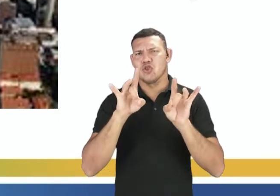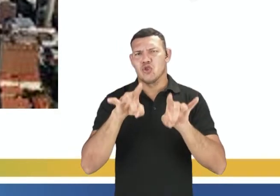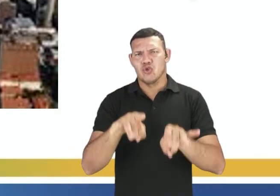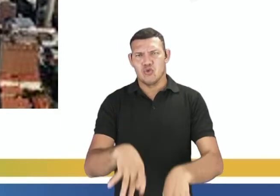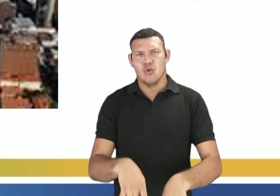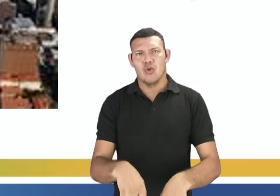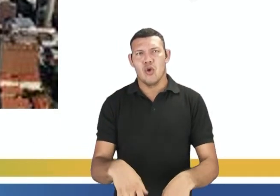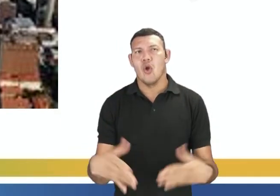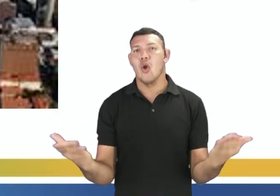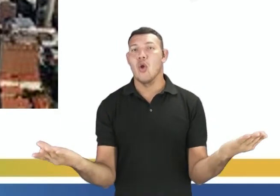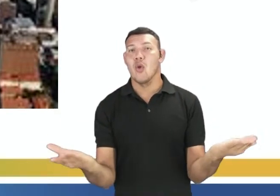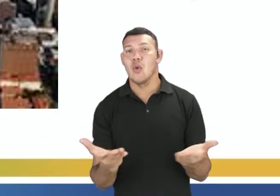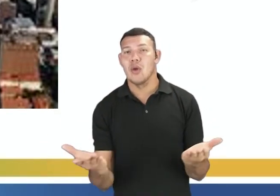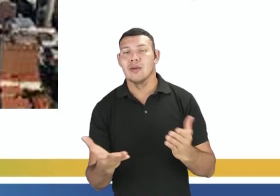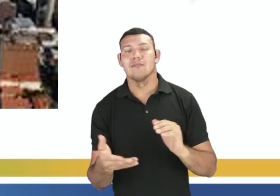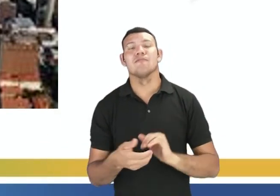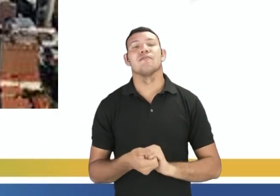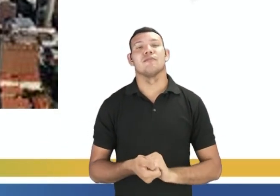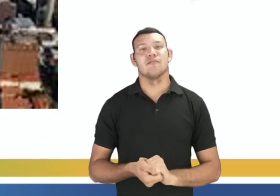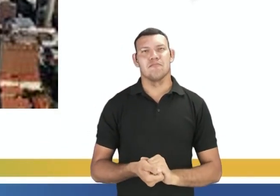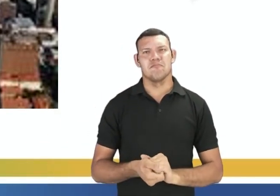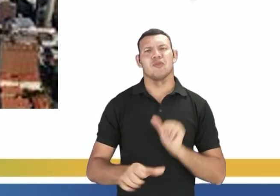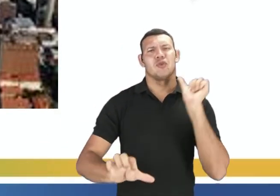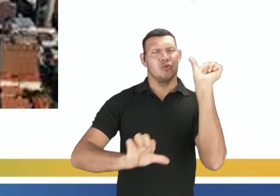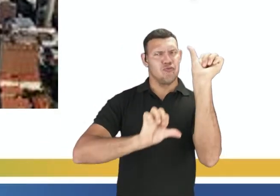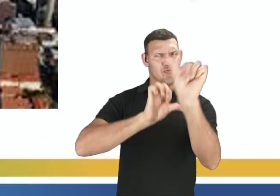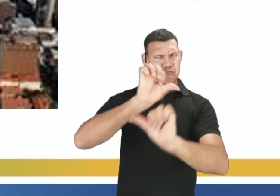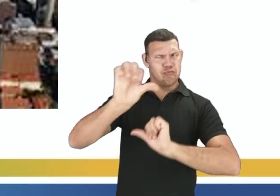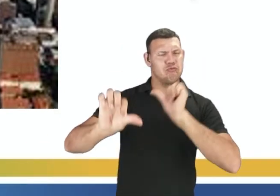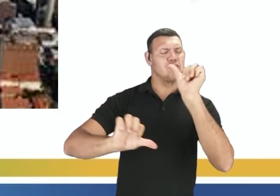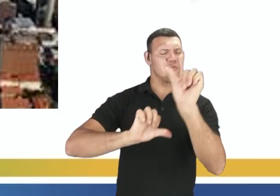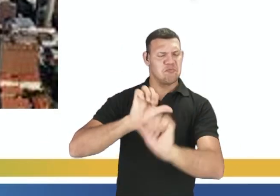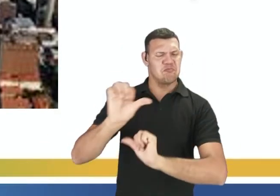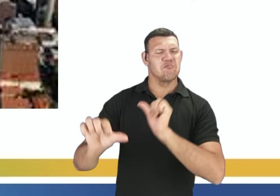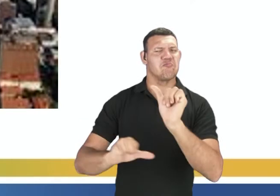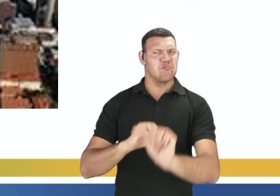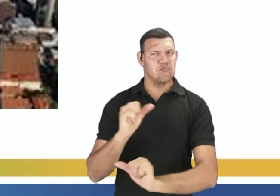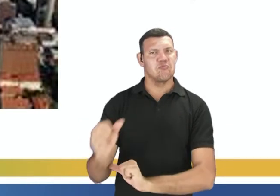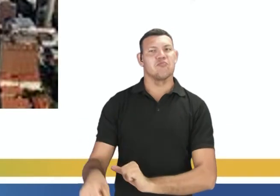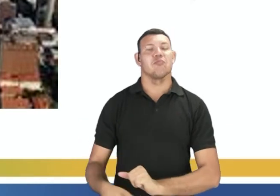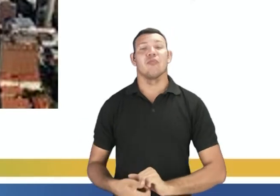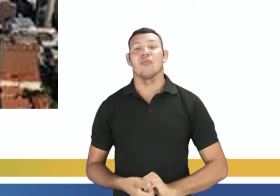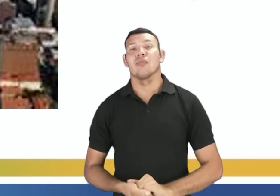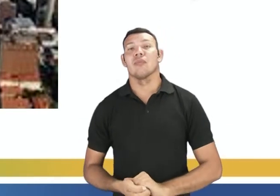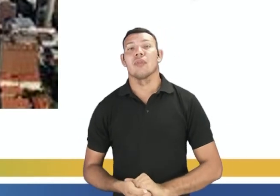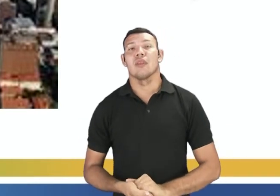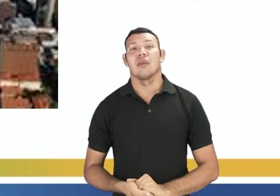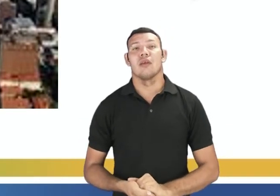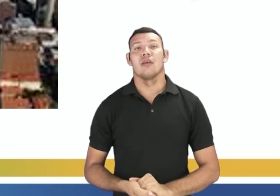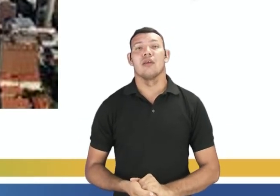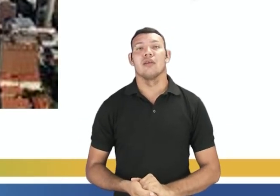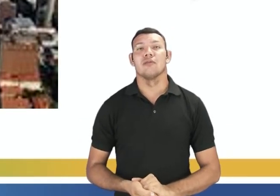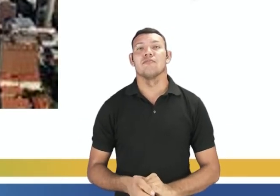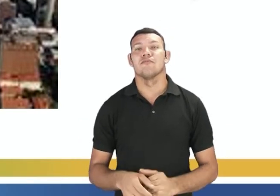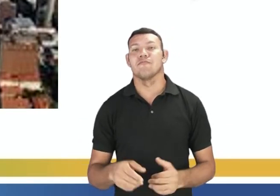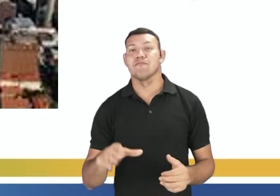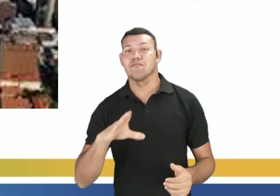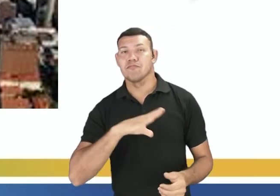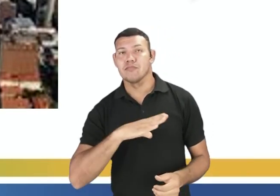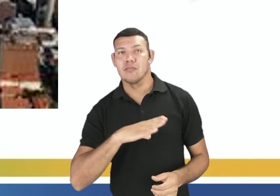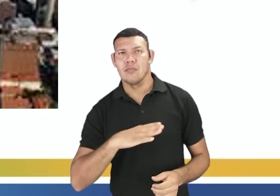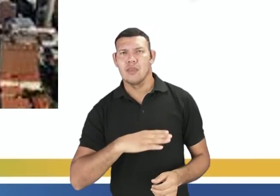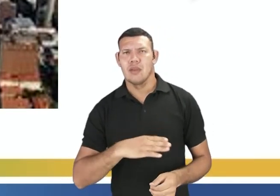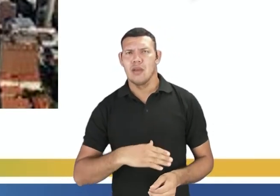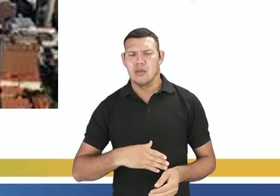a imagem atual, vimos que ela foi bastante transformada ou modificada. Ou seja, eu posso falar que essa cidade, essa